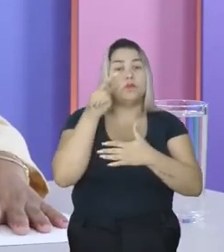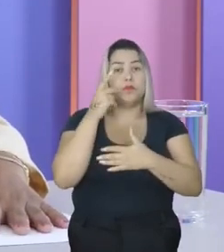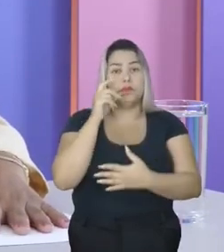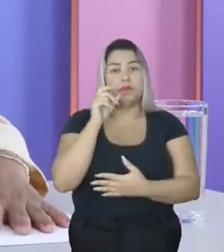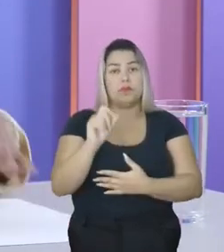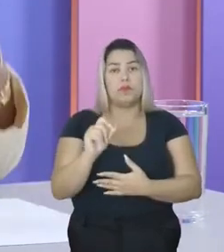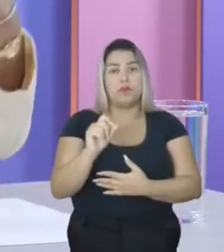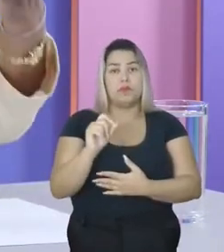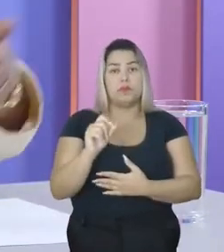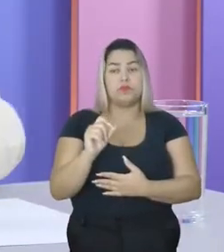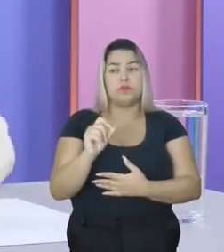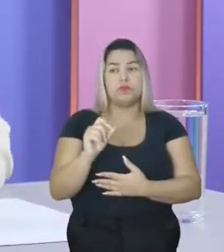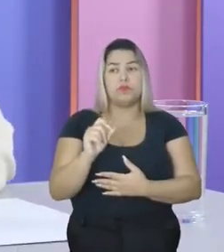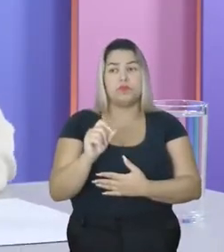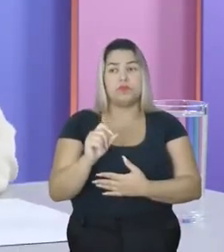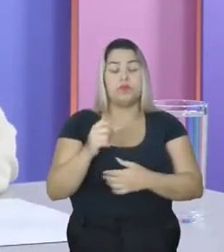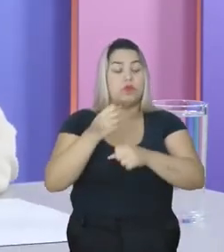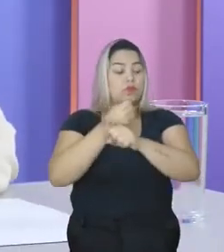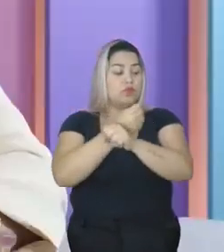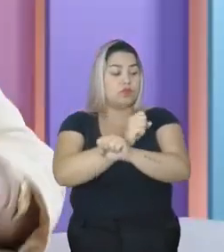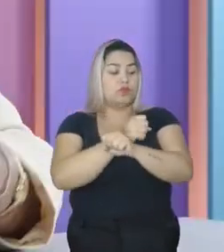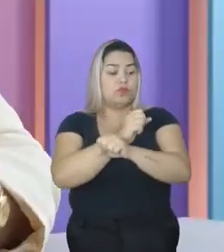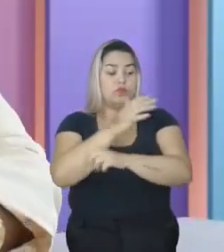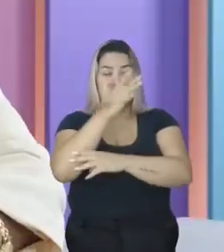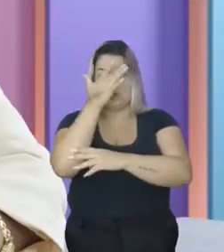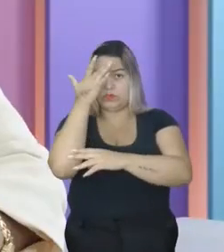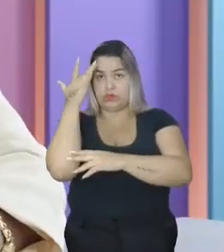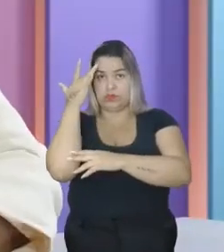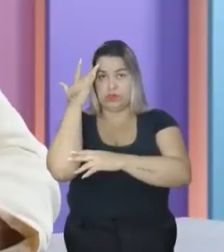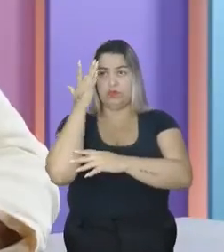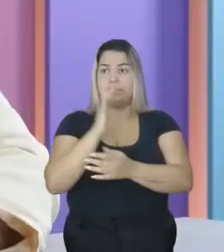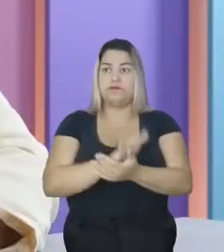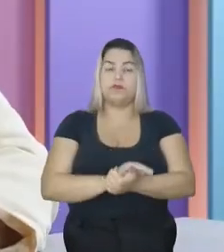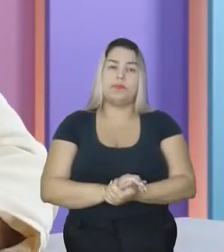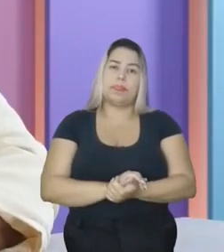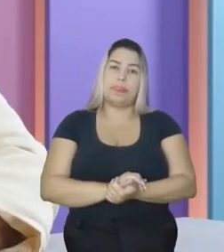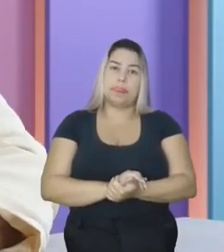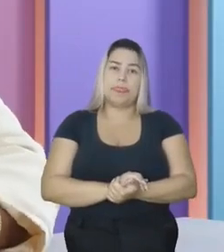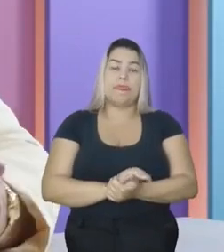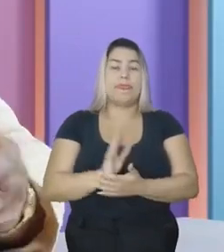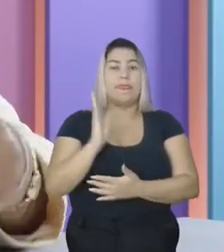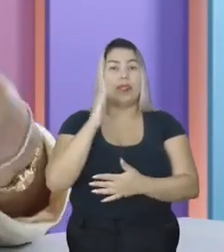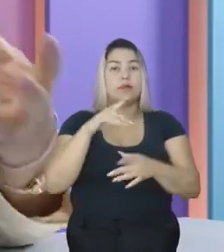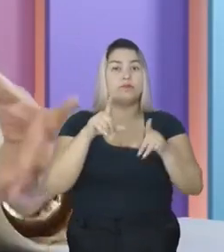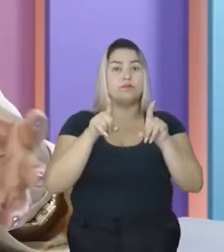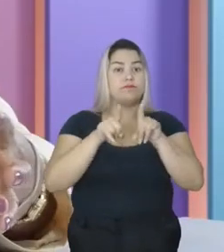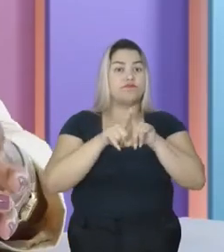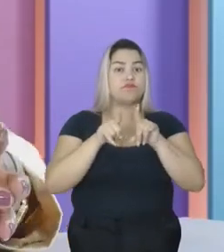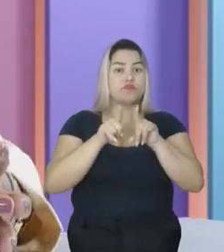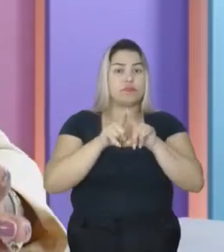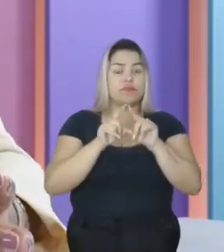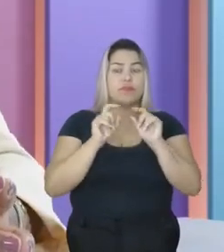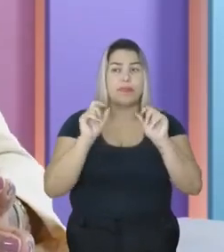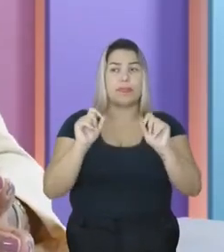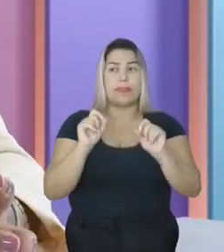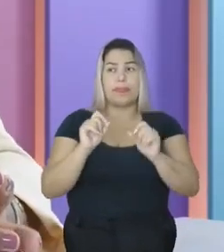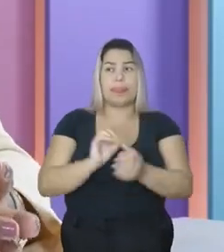para os ex-escravizados. Então, fica numa condição, os libertos ficam numa